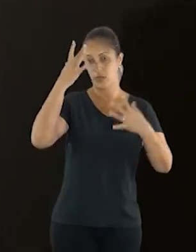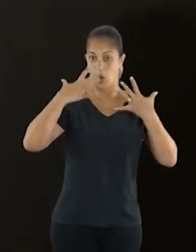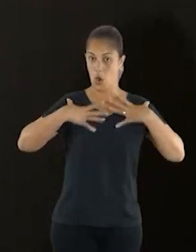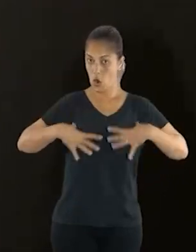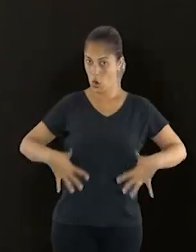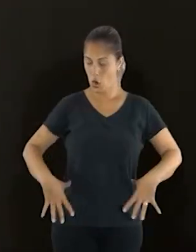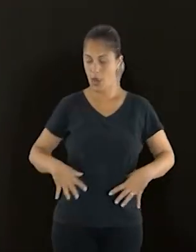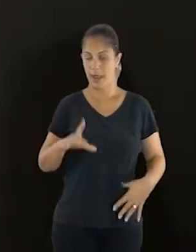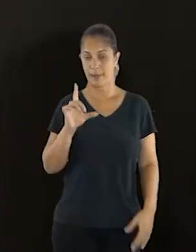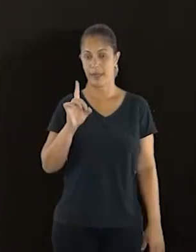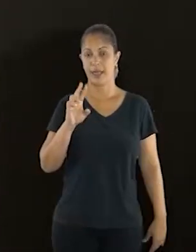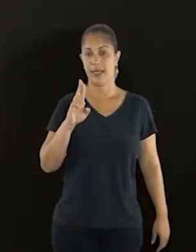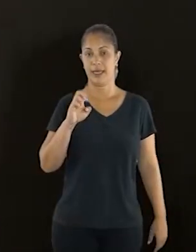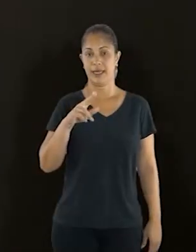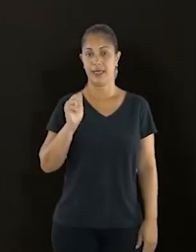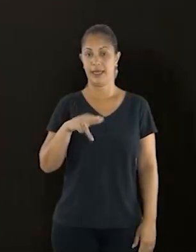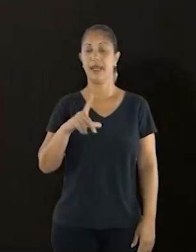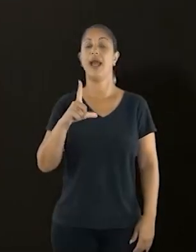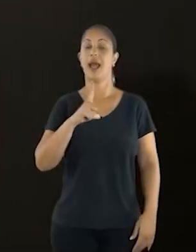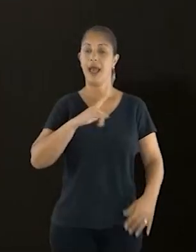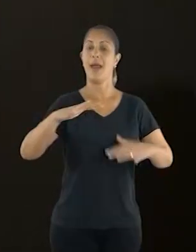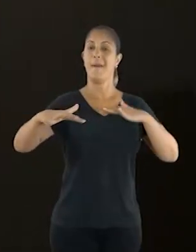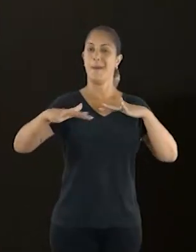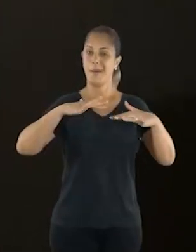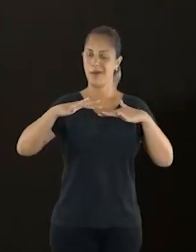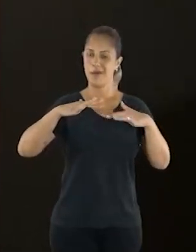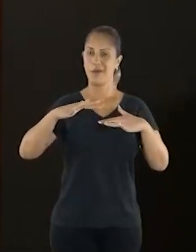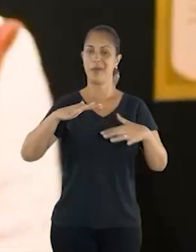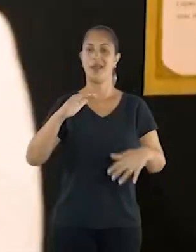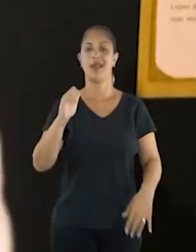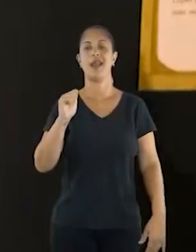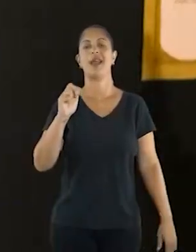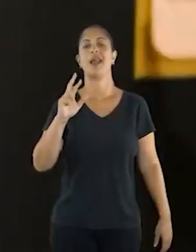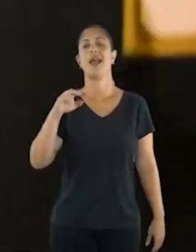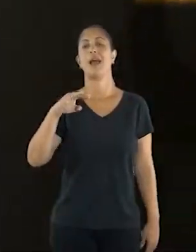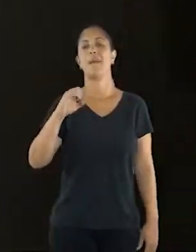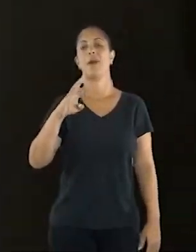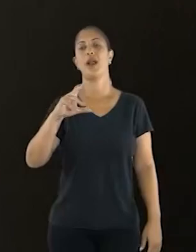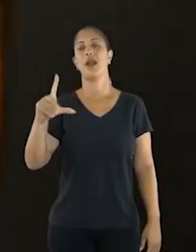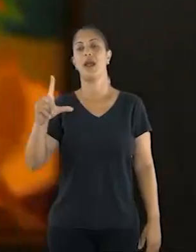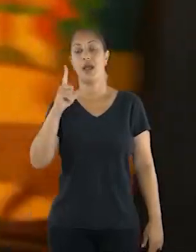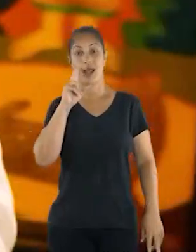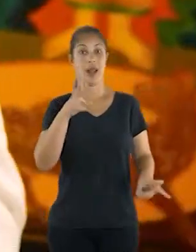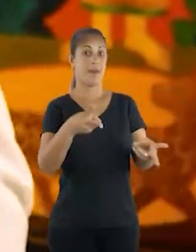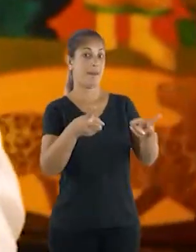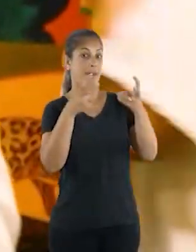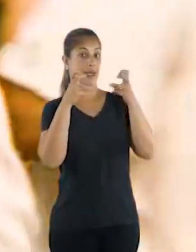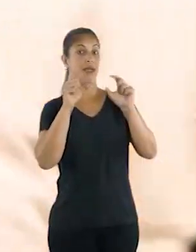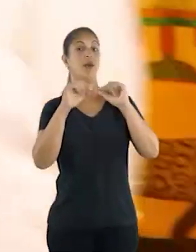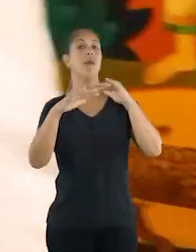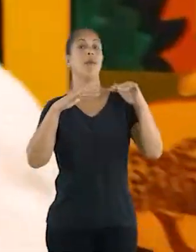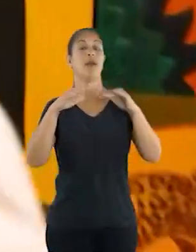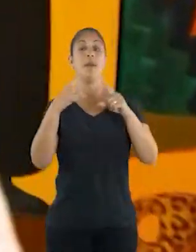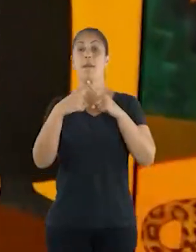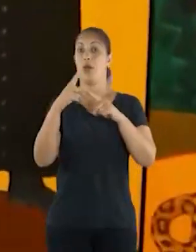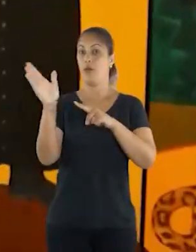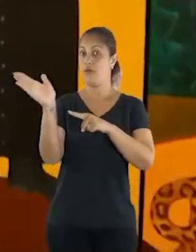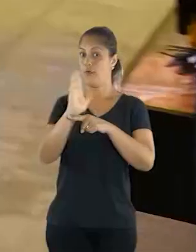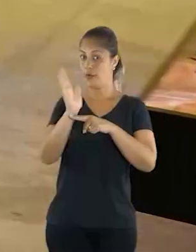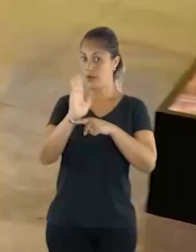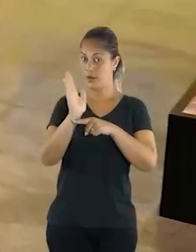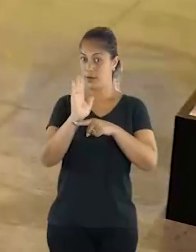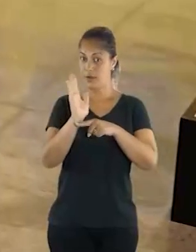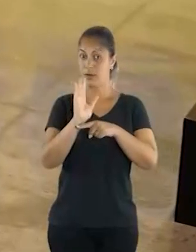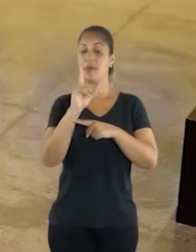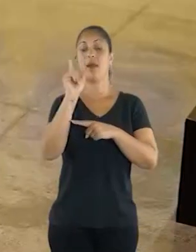porque eles precedem o movimento armorial. Porque ele precede o movimento armorial, porque o filme